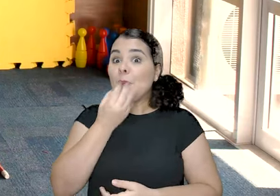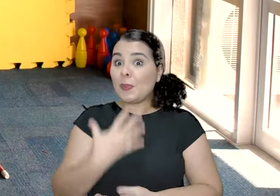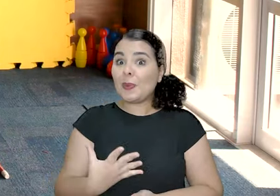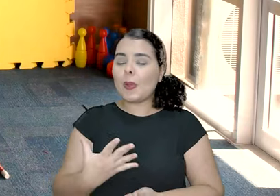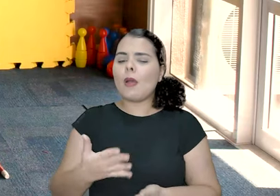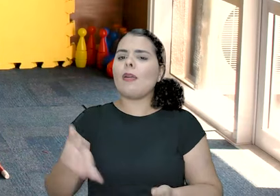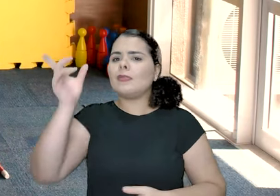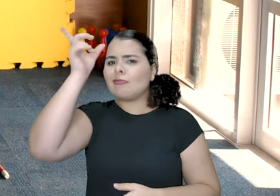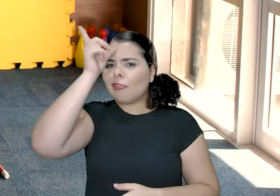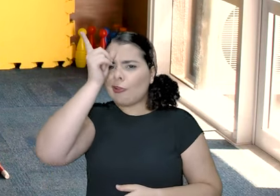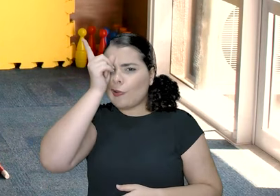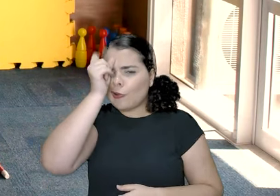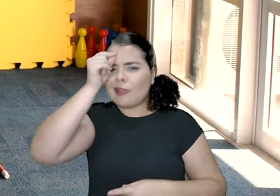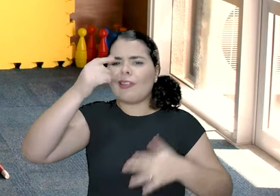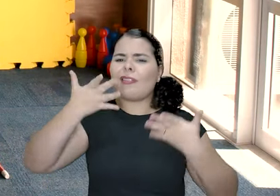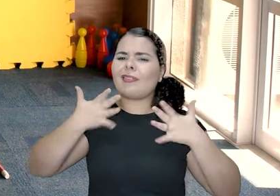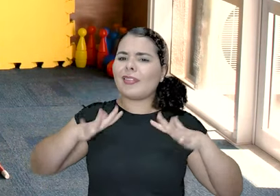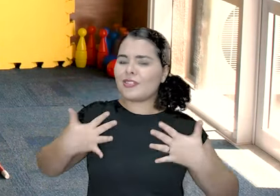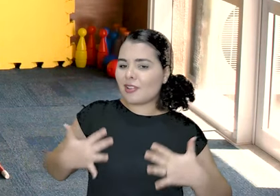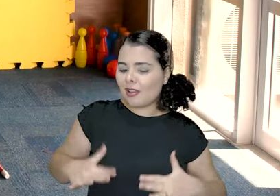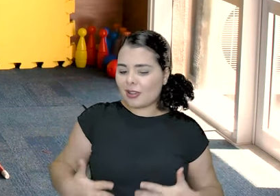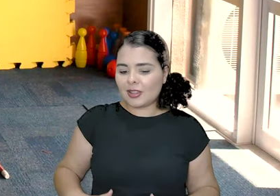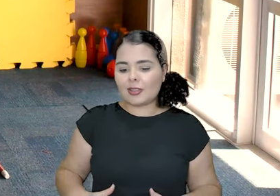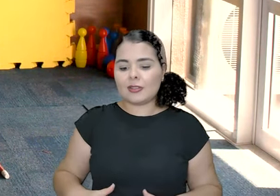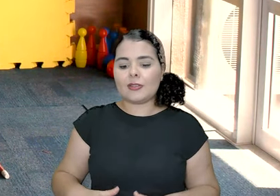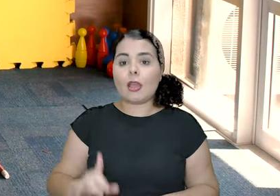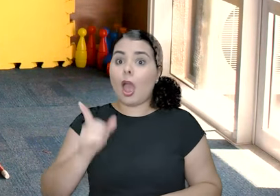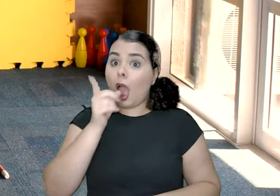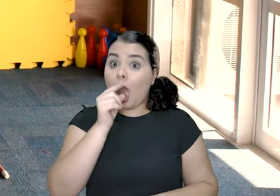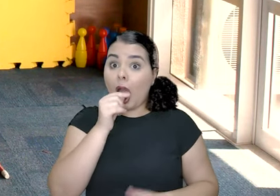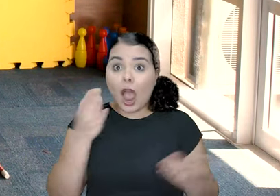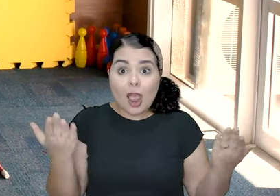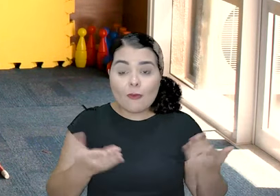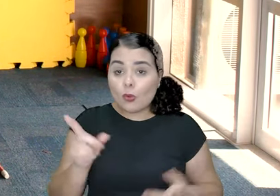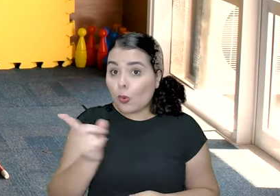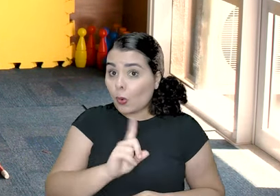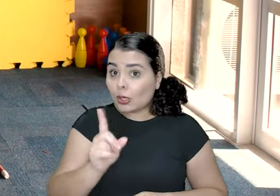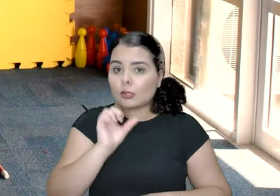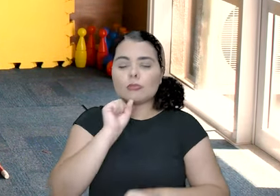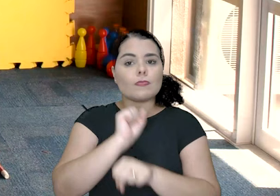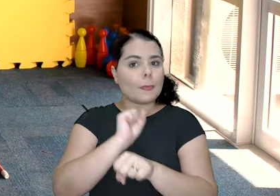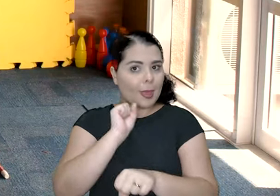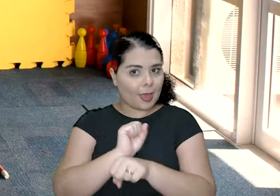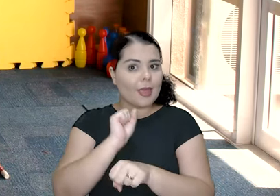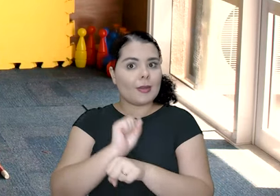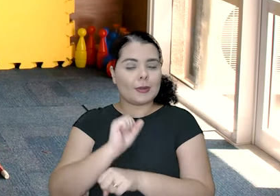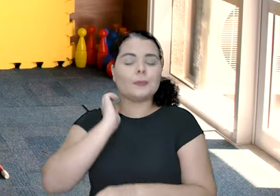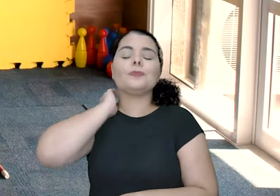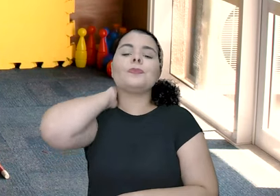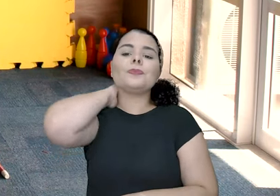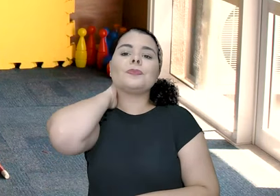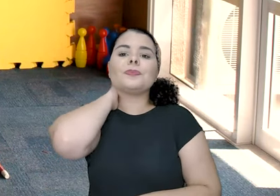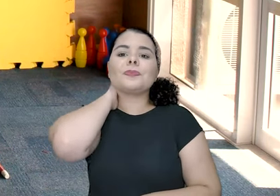Descansa um pouquinho. Não pega água agora, aguenta um pouquinho, vamos terminar.